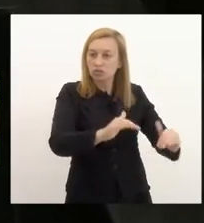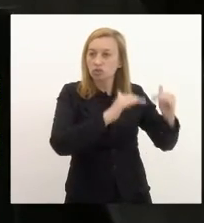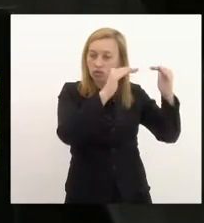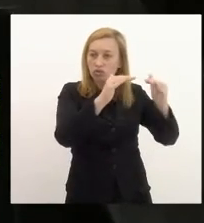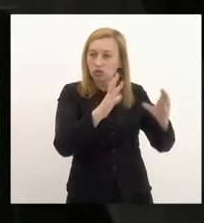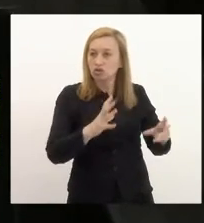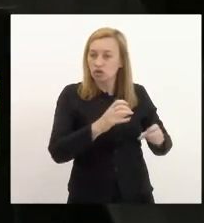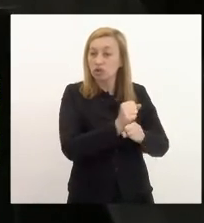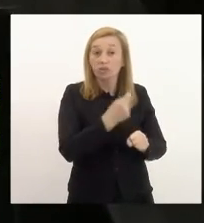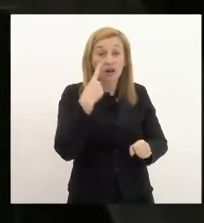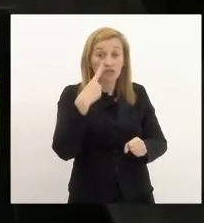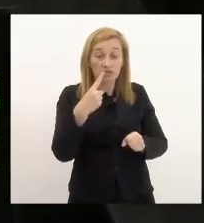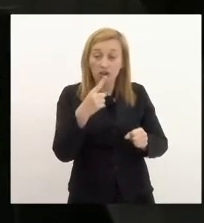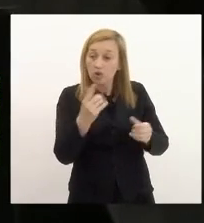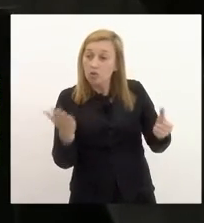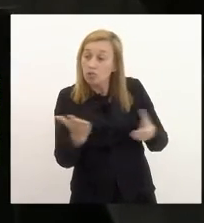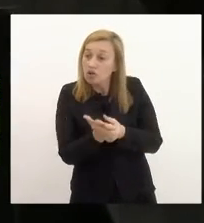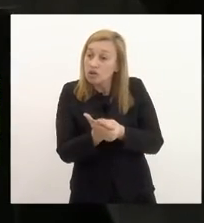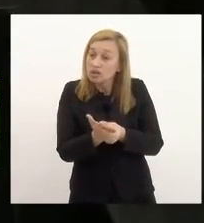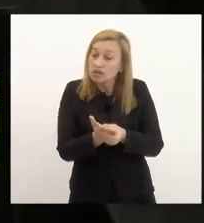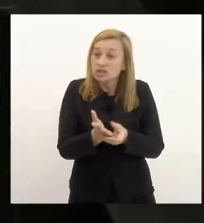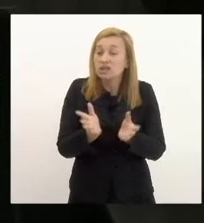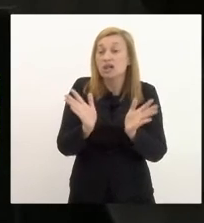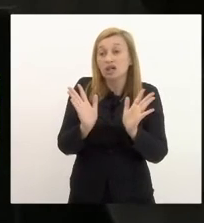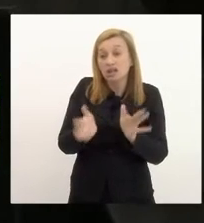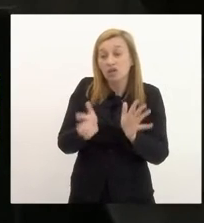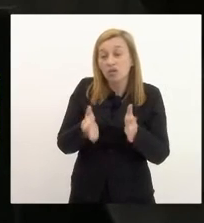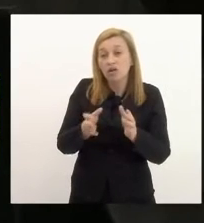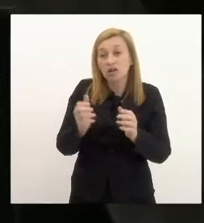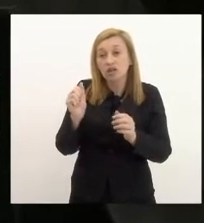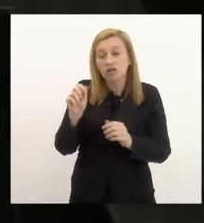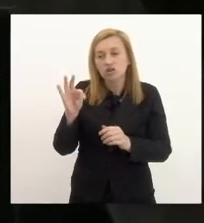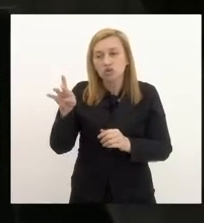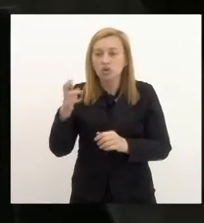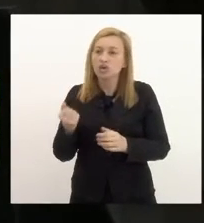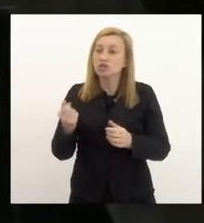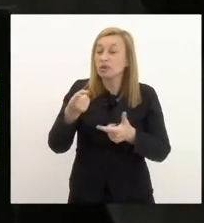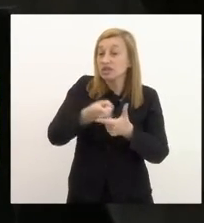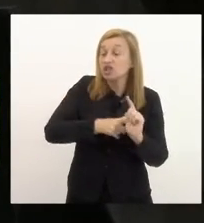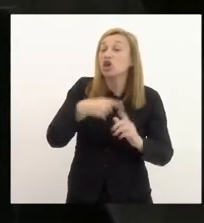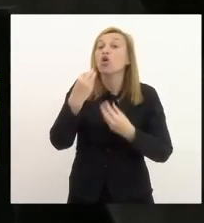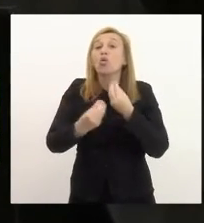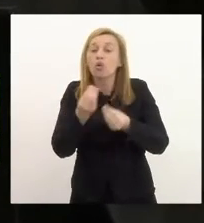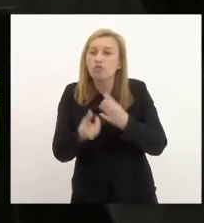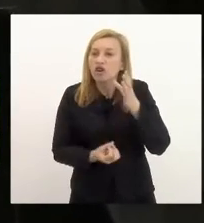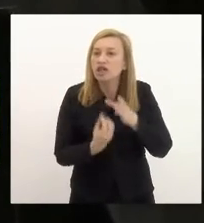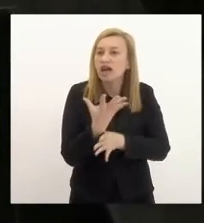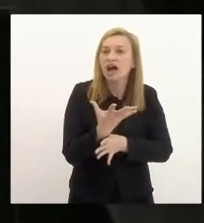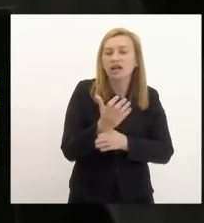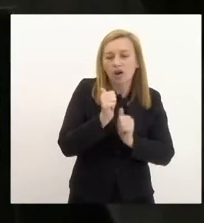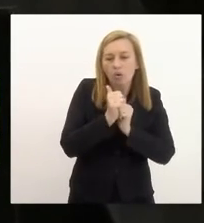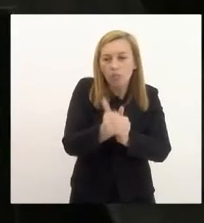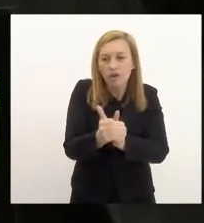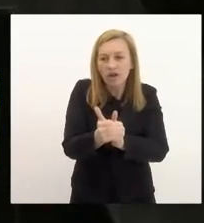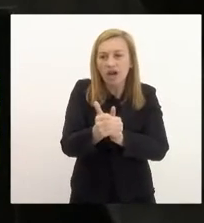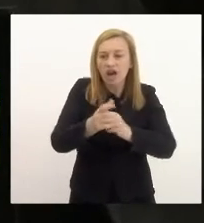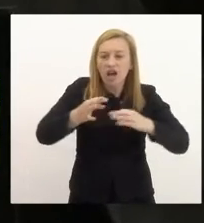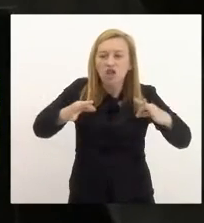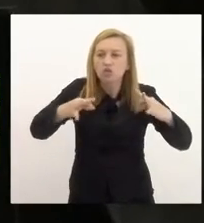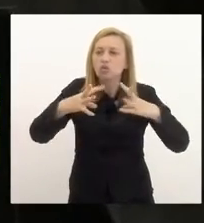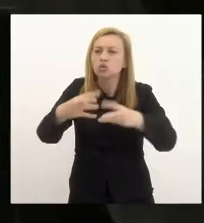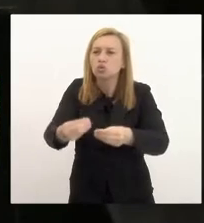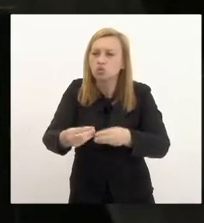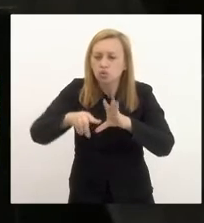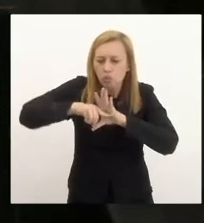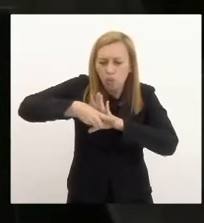desencadear um processo que eu compre agora o processo permanente de auditoria sobre a sua vida como ela foi composta a apanhar longitudinalmente